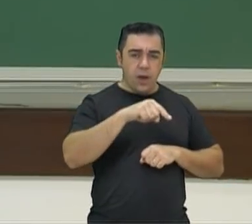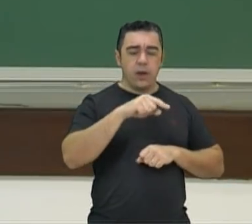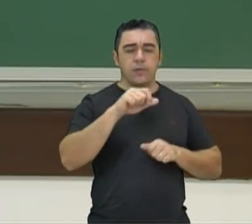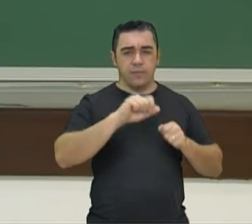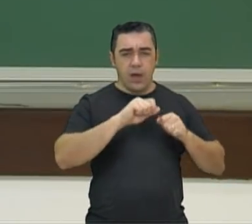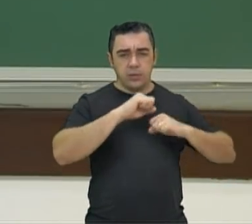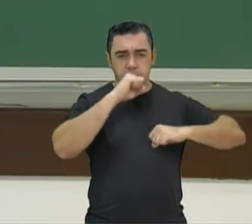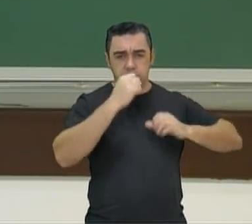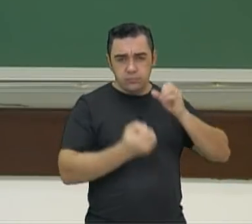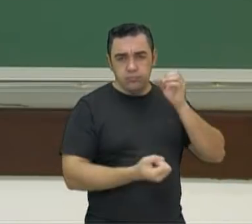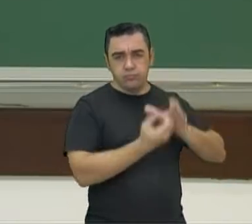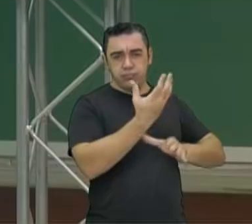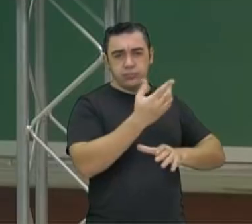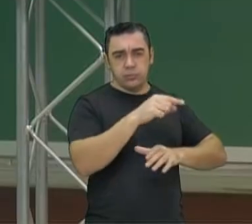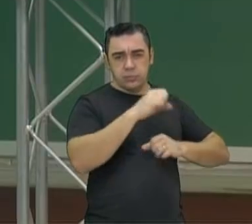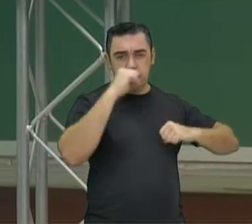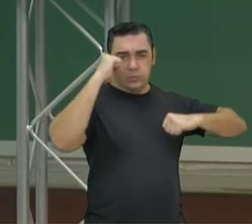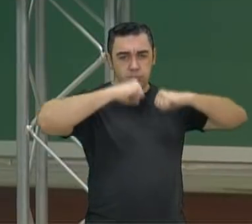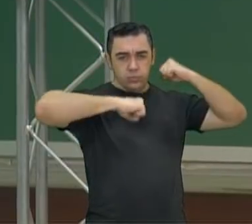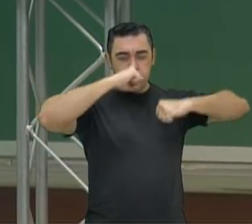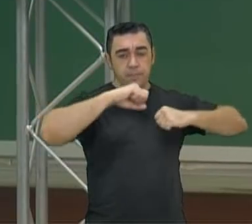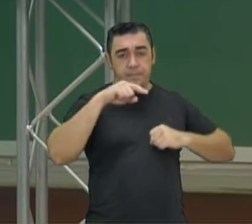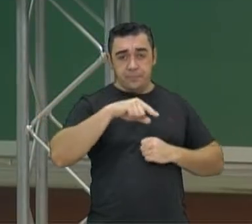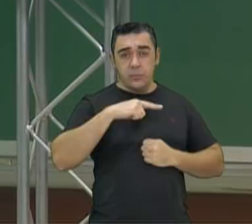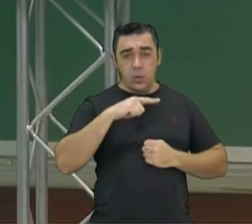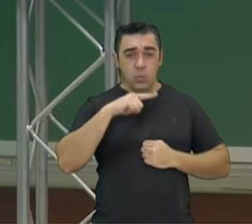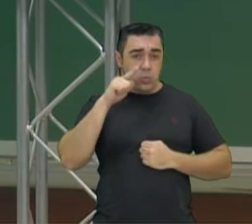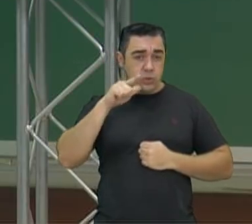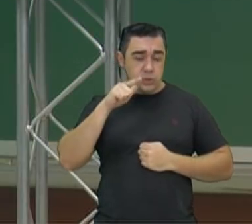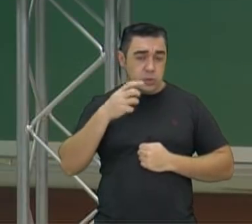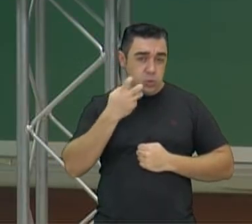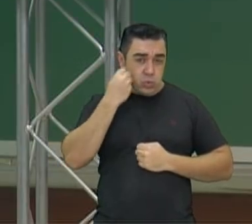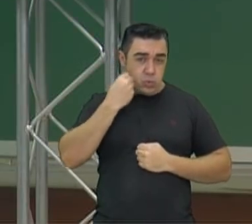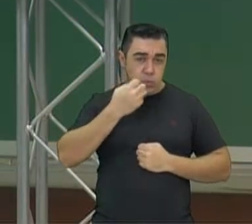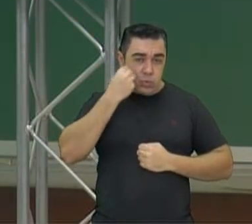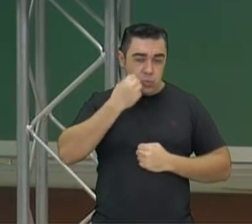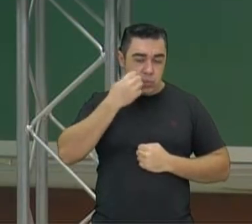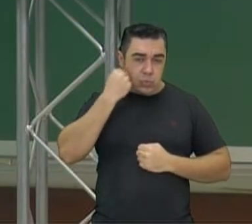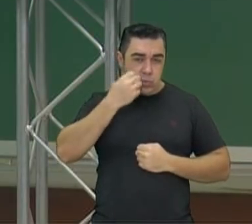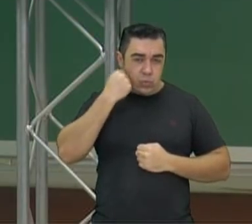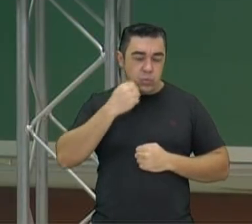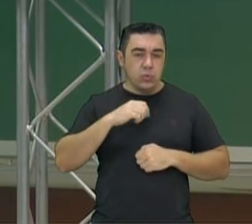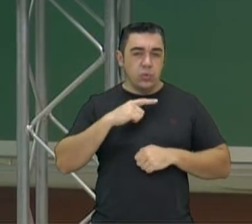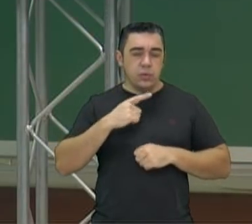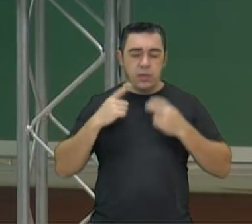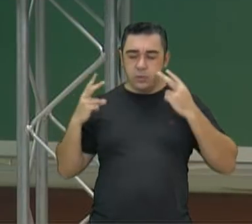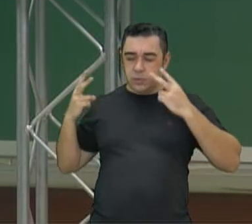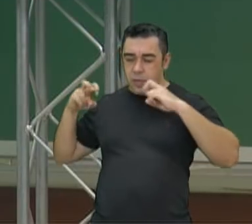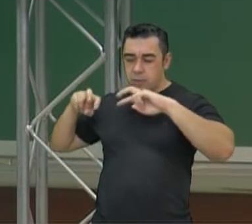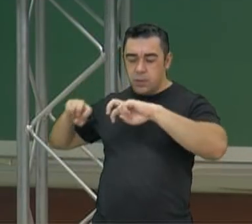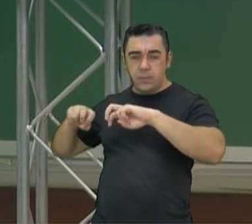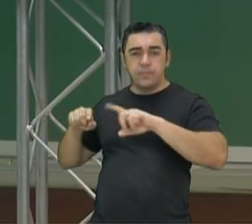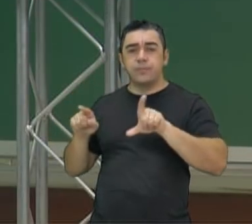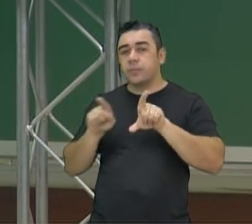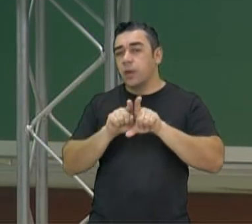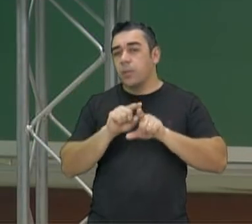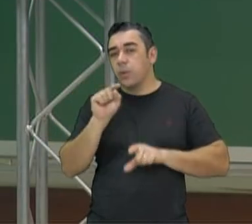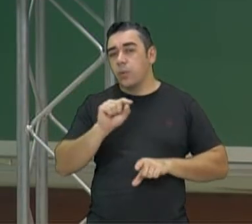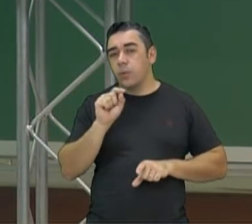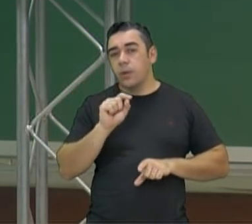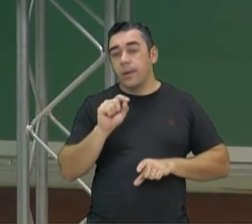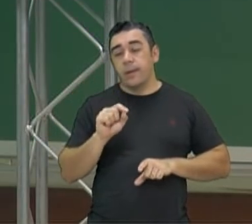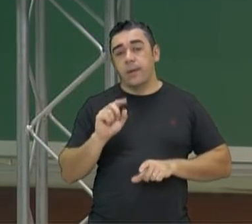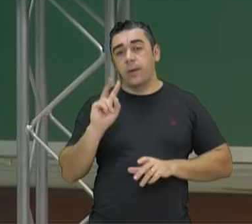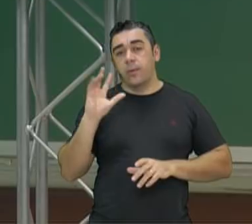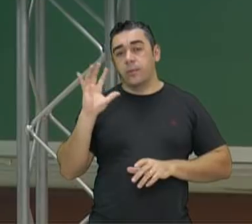eles, beleza? Muito bem, os caras estão enriquecendo com isso, estão utilizando os recursos naturais. E eles não contavam com